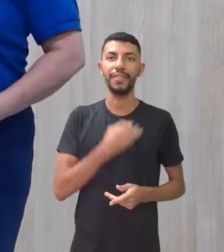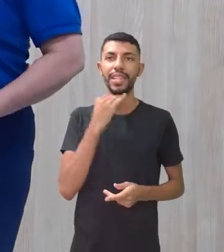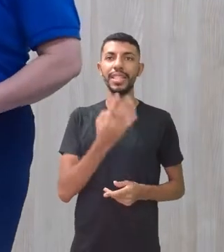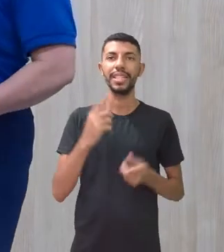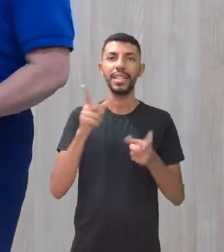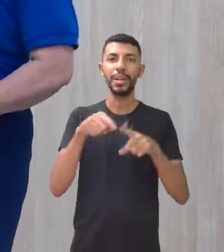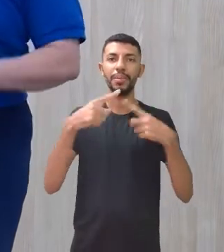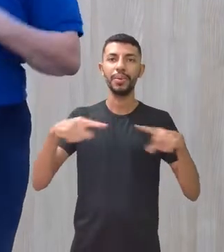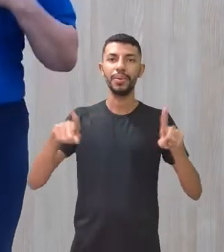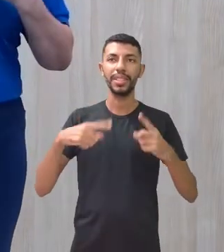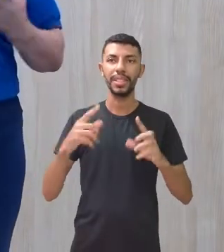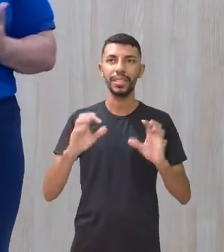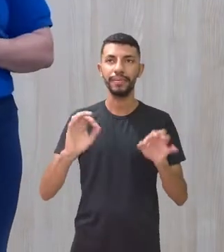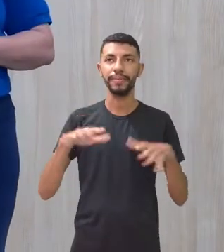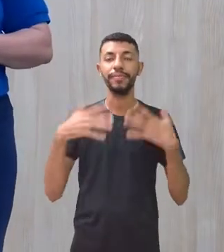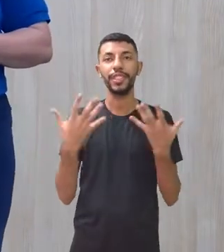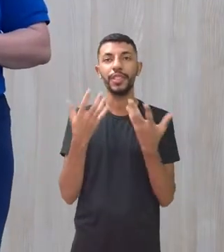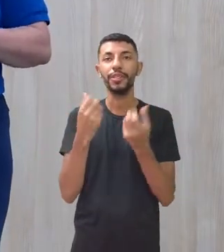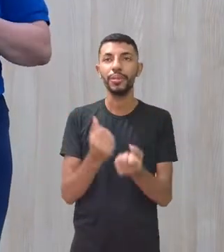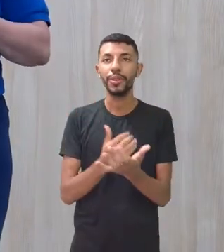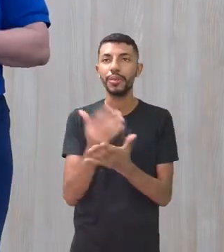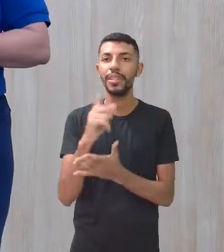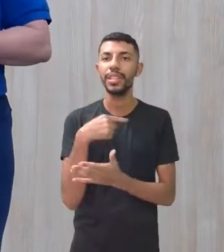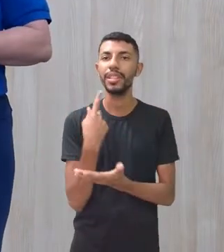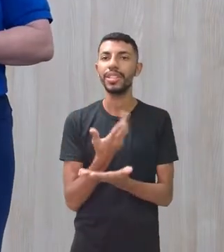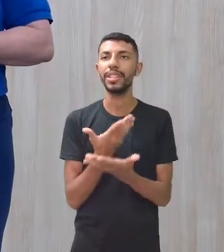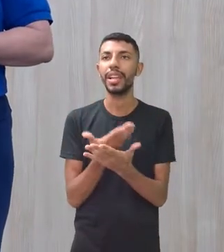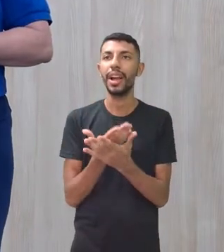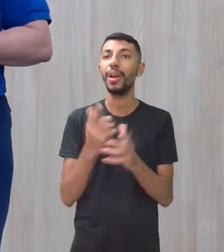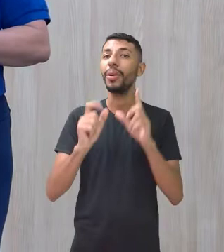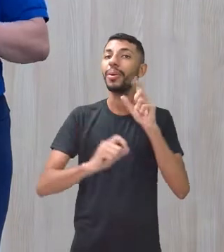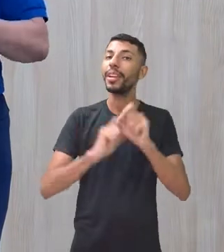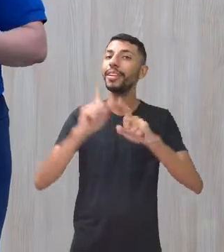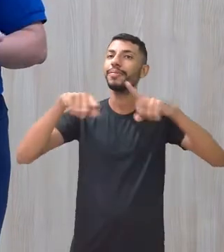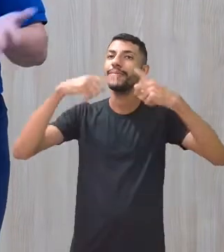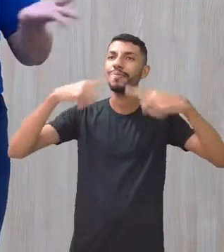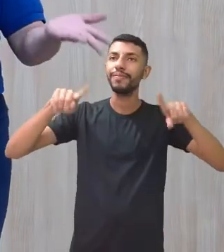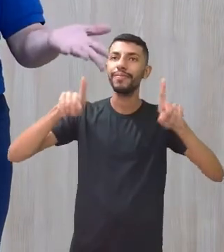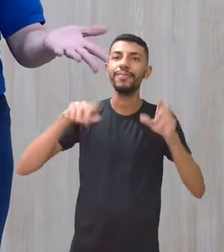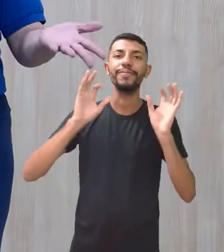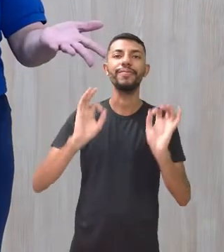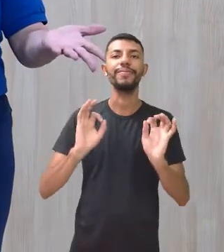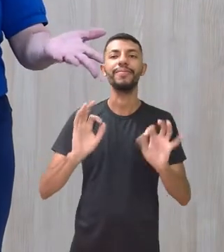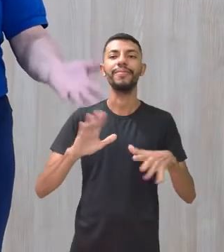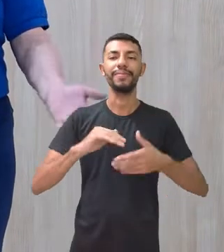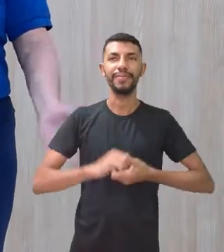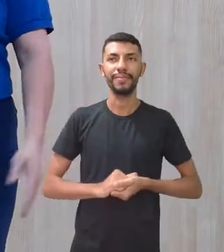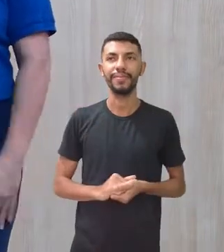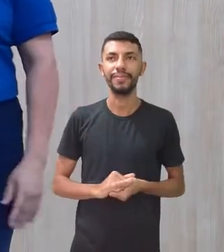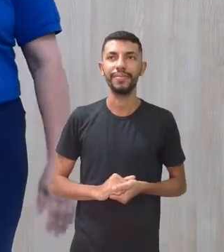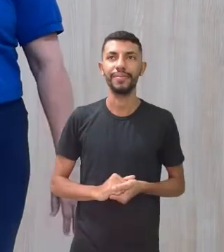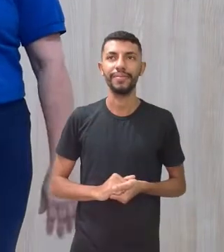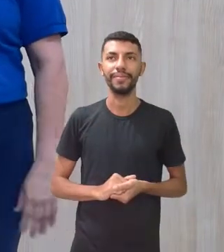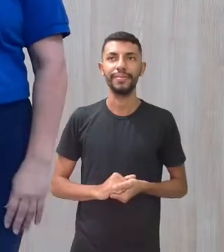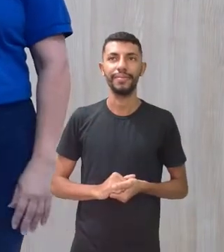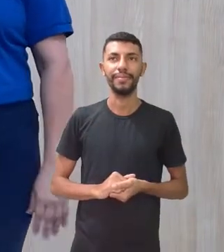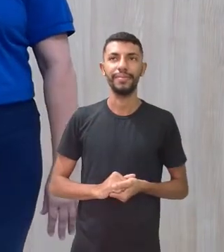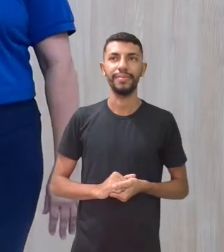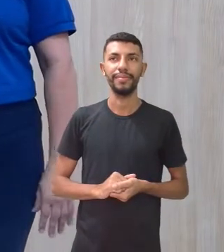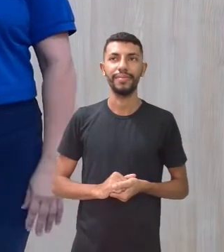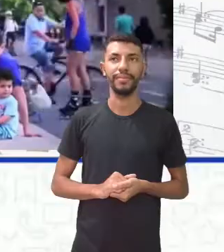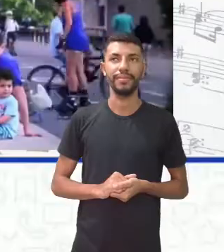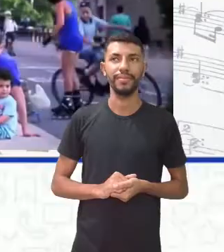bora lá. Vamos começar a nossa aula com música, né? Nada melhor.